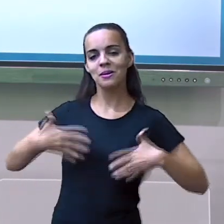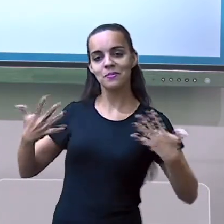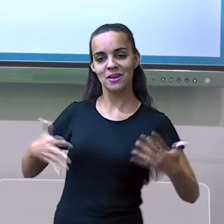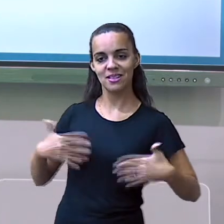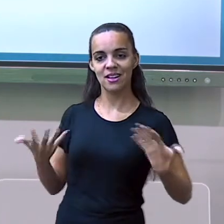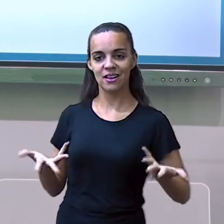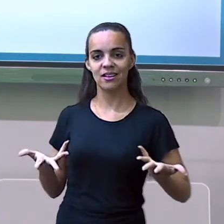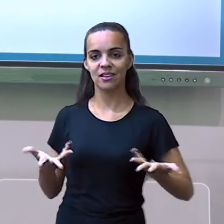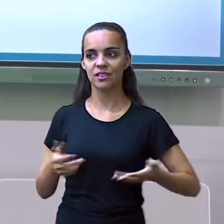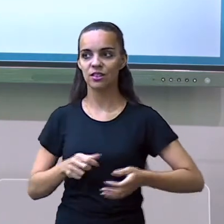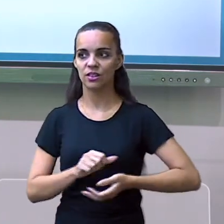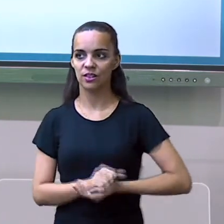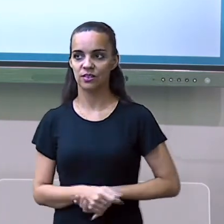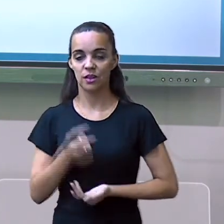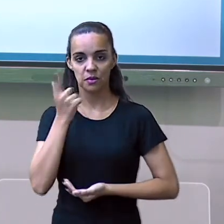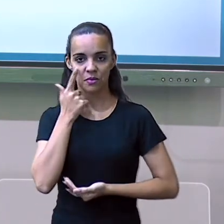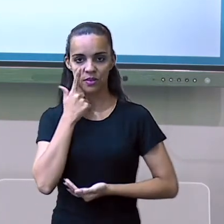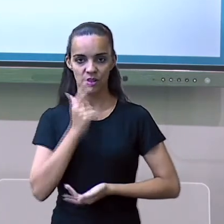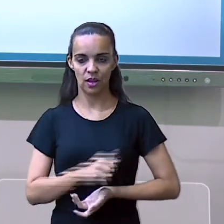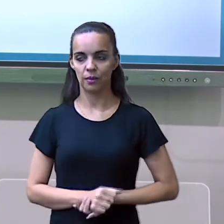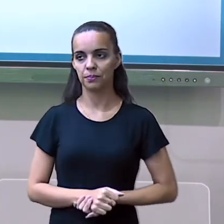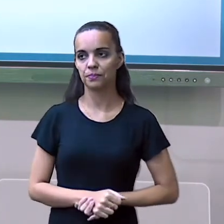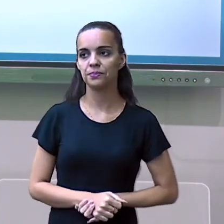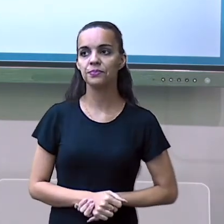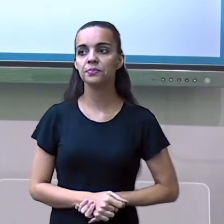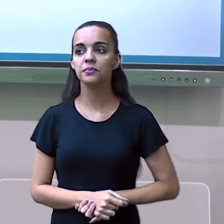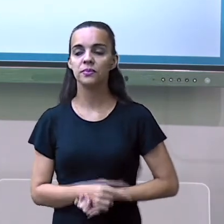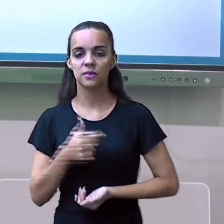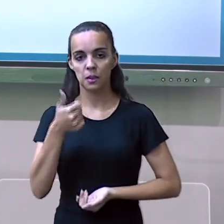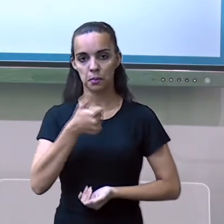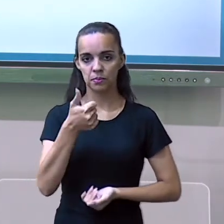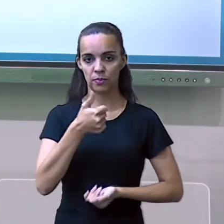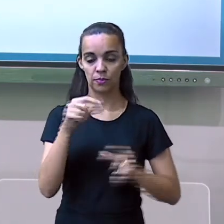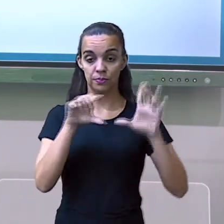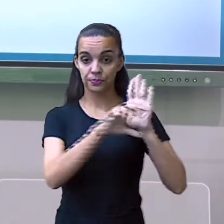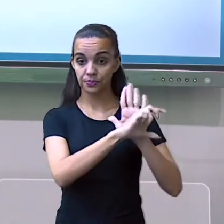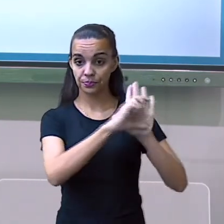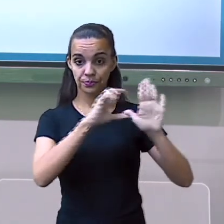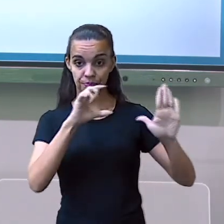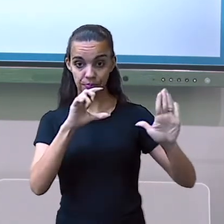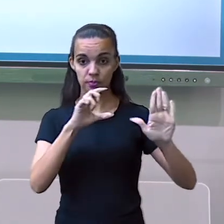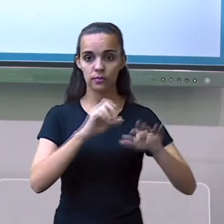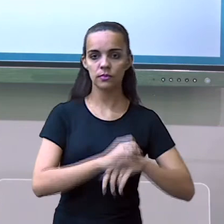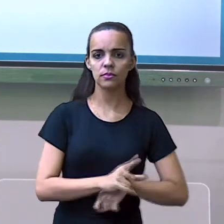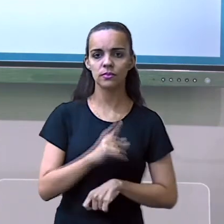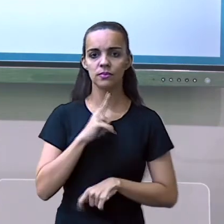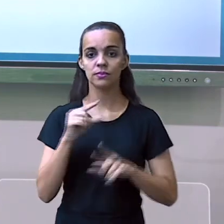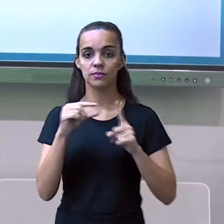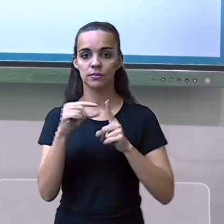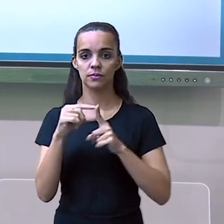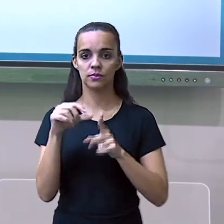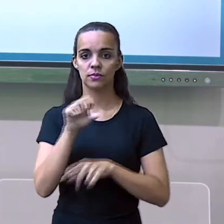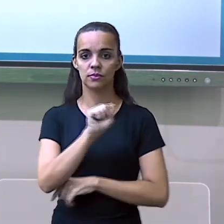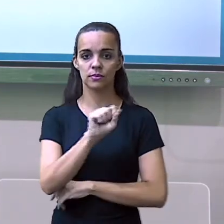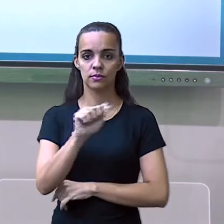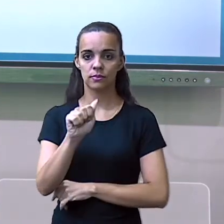é mesmo? Então, vamos identificar. Na primeira estrofe, temos a